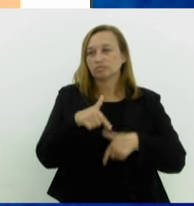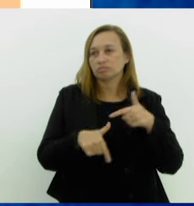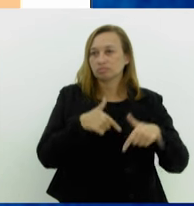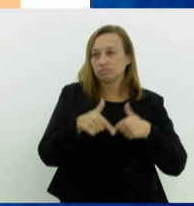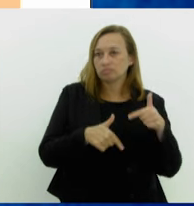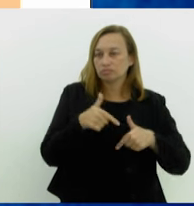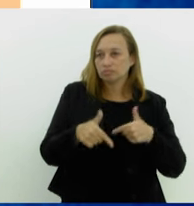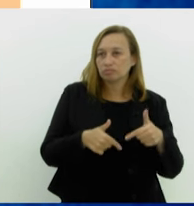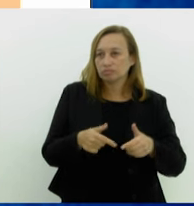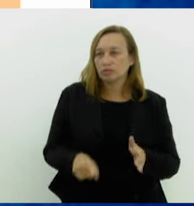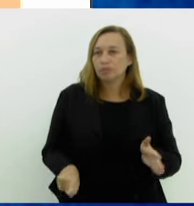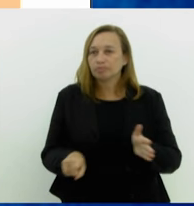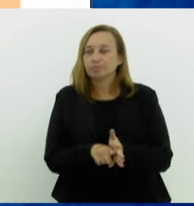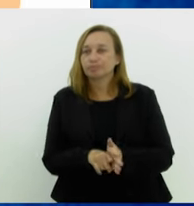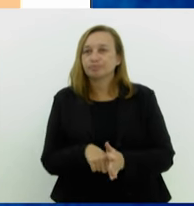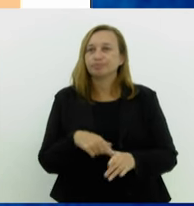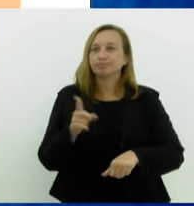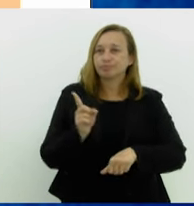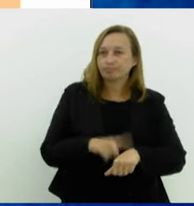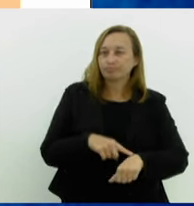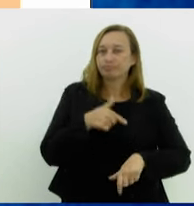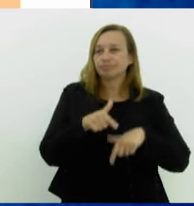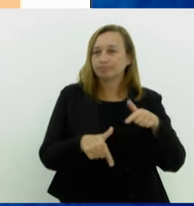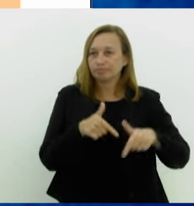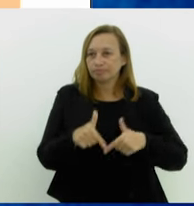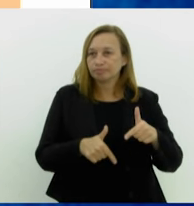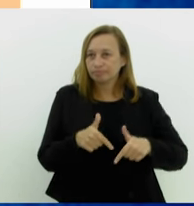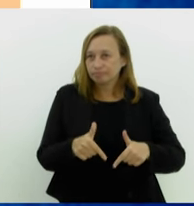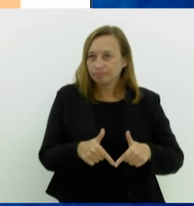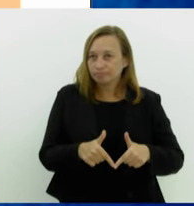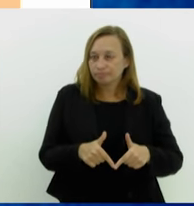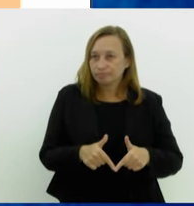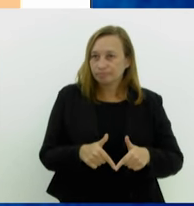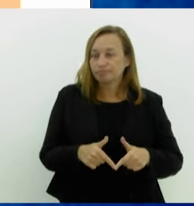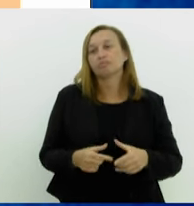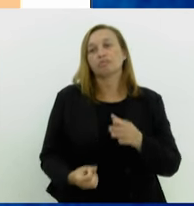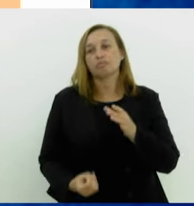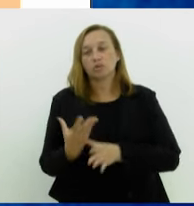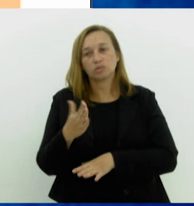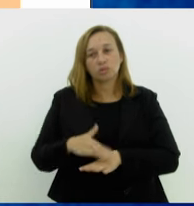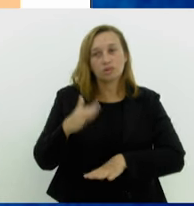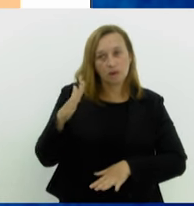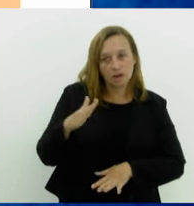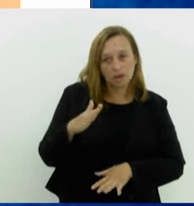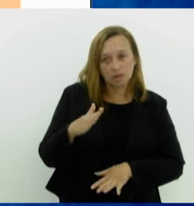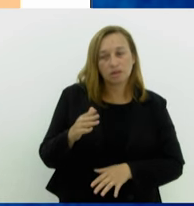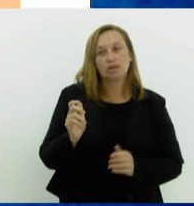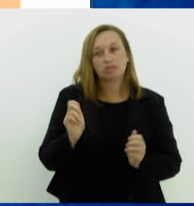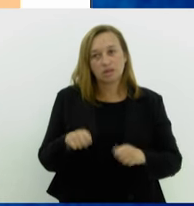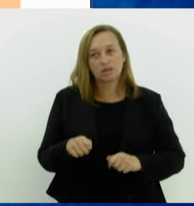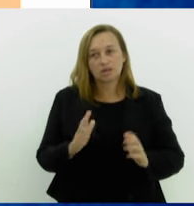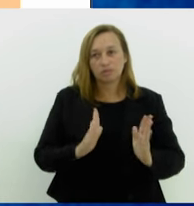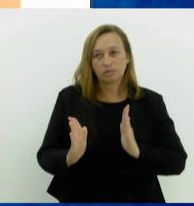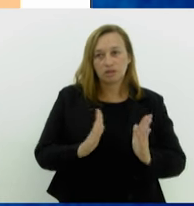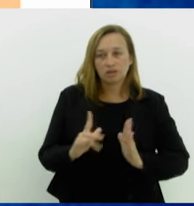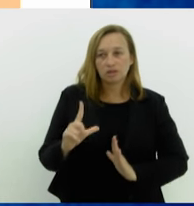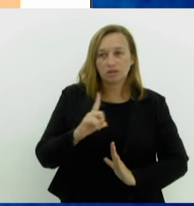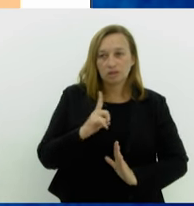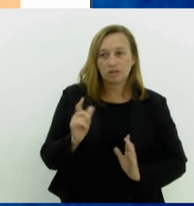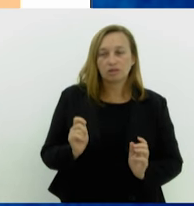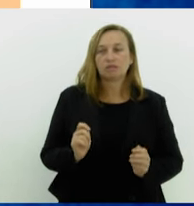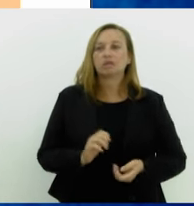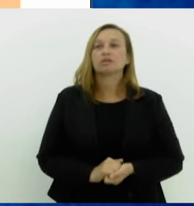menos tempo Para isso elas eh ao mesmo tempo elas produzem mais Porque elas precisam produzir no tempo que elas têm com as condições que elas